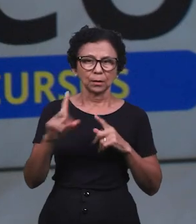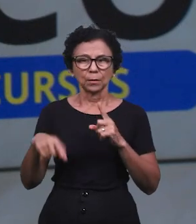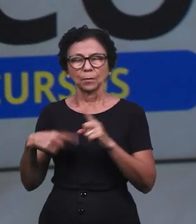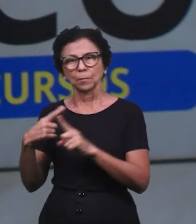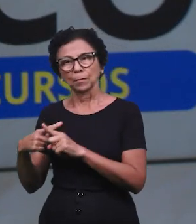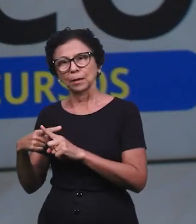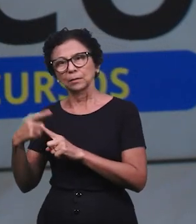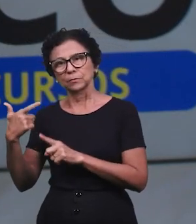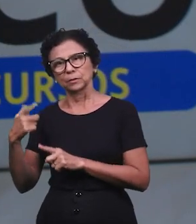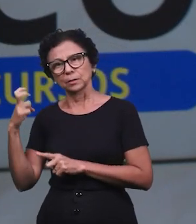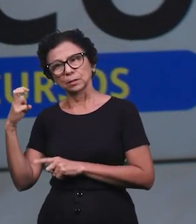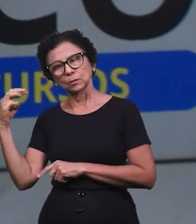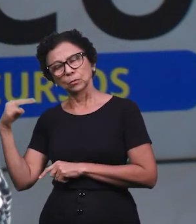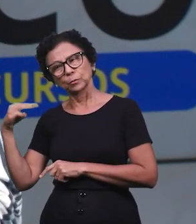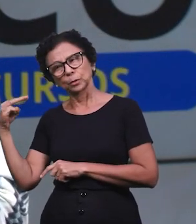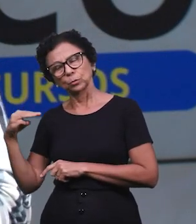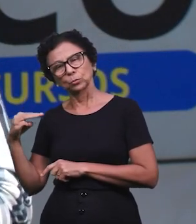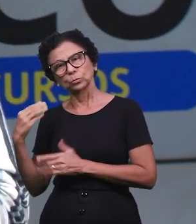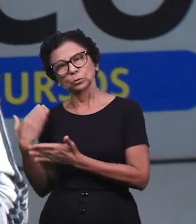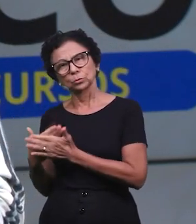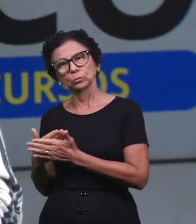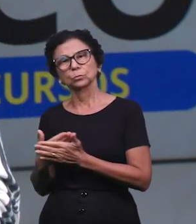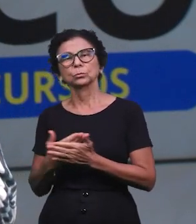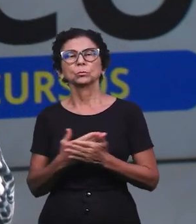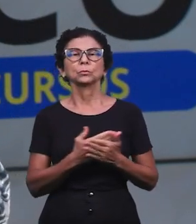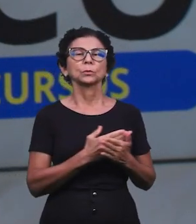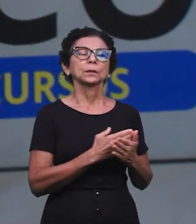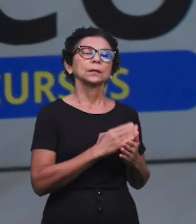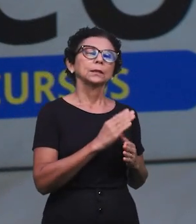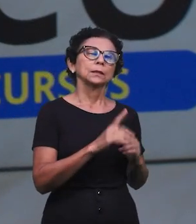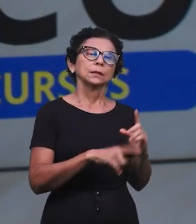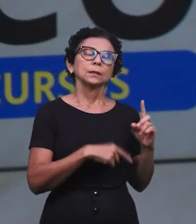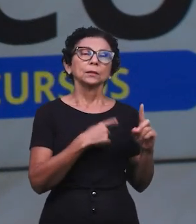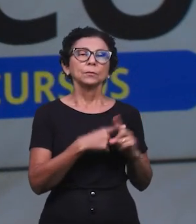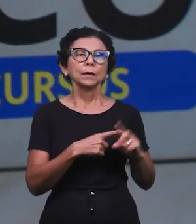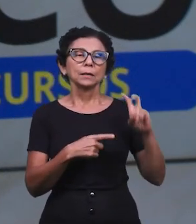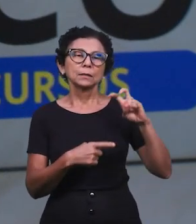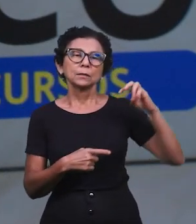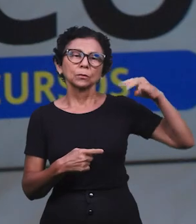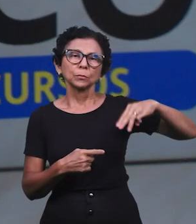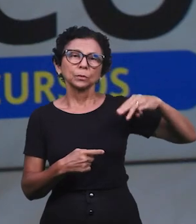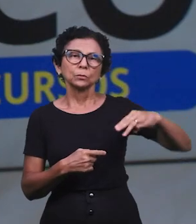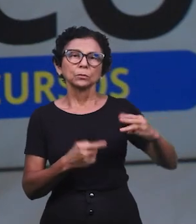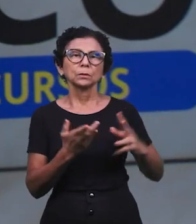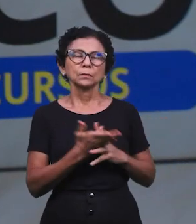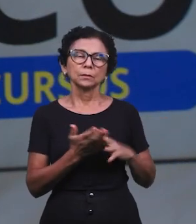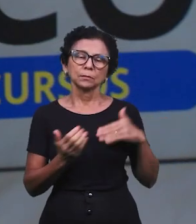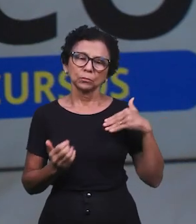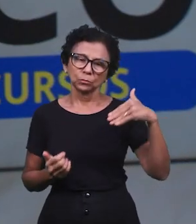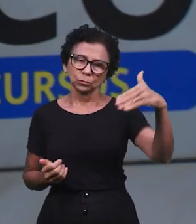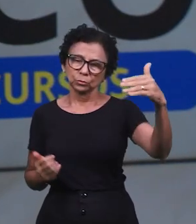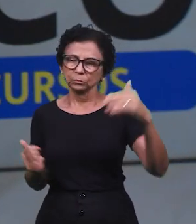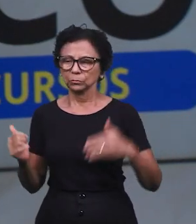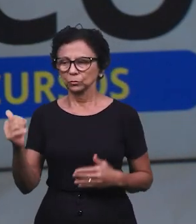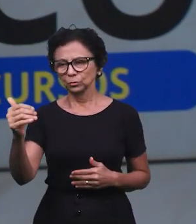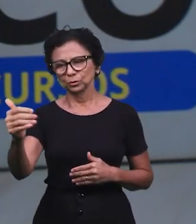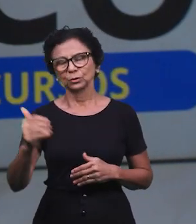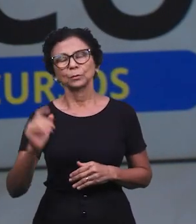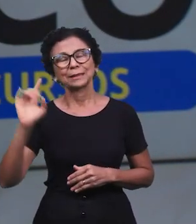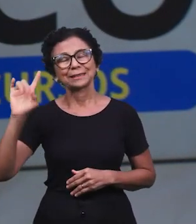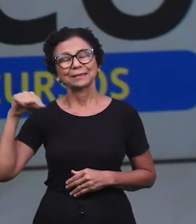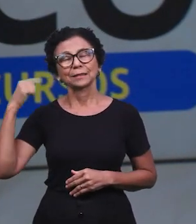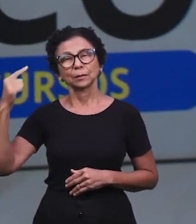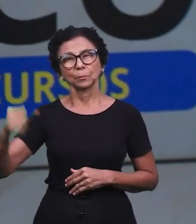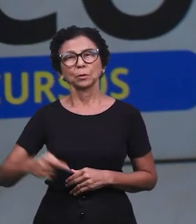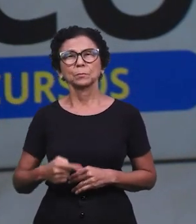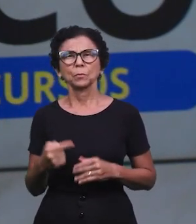minutos de estudo, mais 5 minutos de intervalo. Aí você, sucessivamente, aí depois você pode até fazer